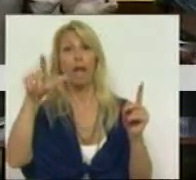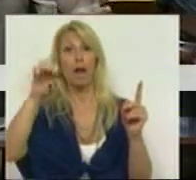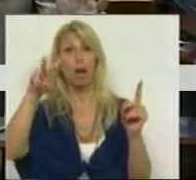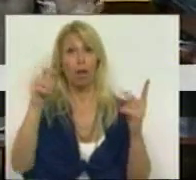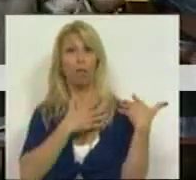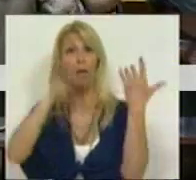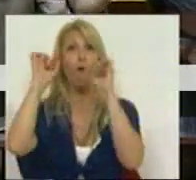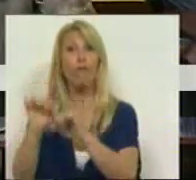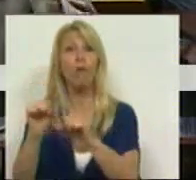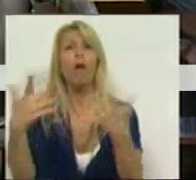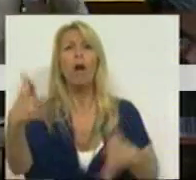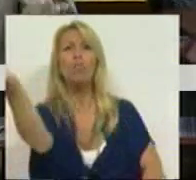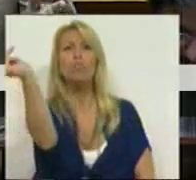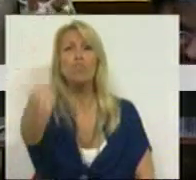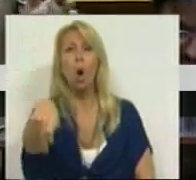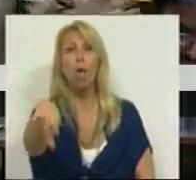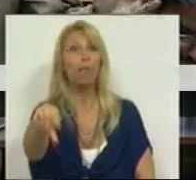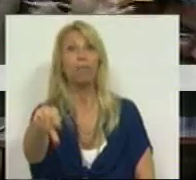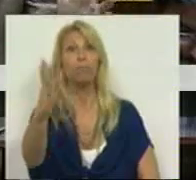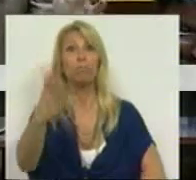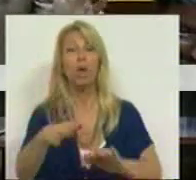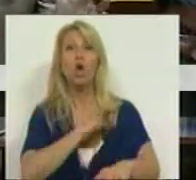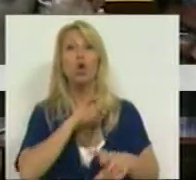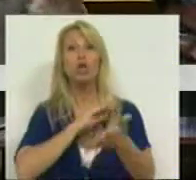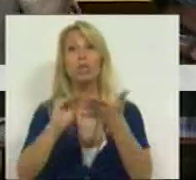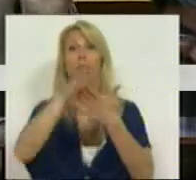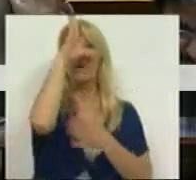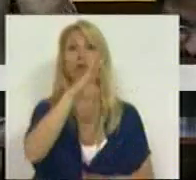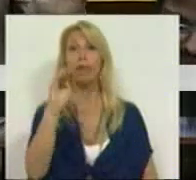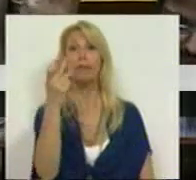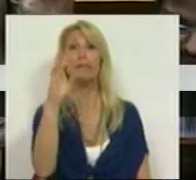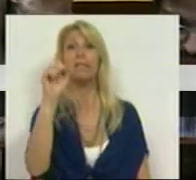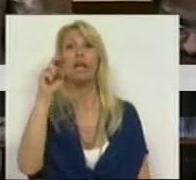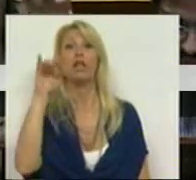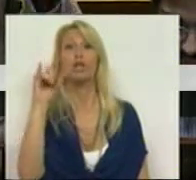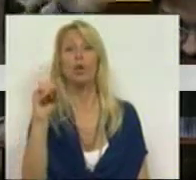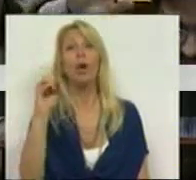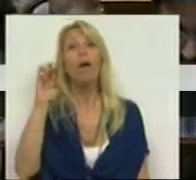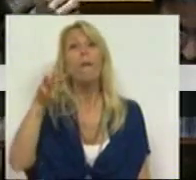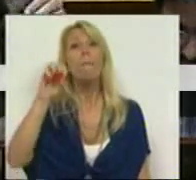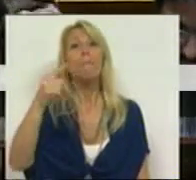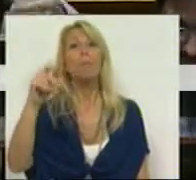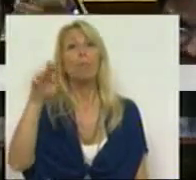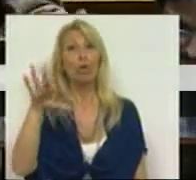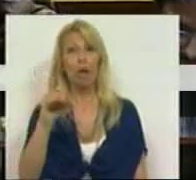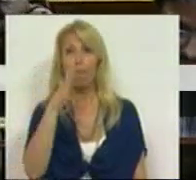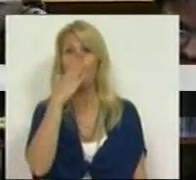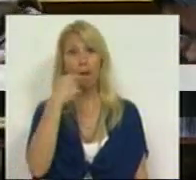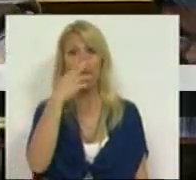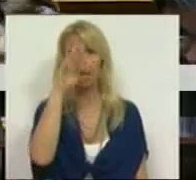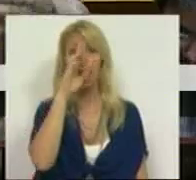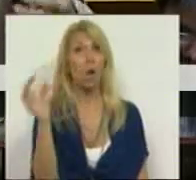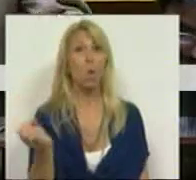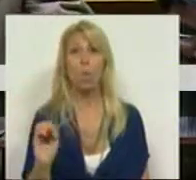e agora apareceu-nos aqui o Sr. Secretário de Estado Sérgio Monteiro. Mas, pelos vistos, não se enganou. Tanto não se enganou